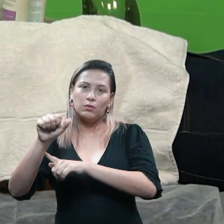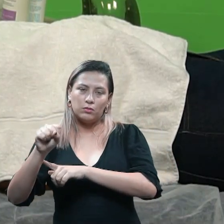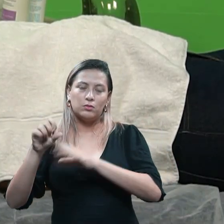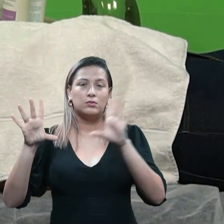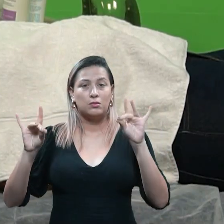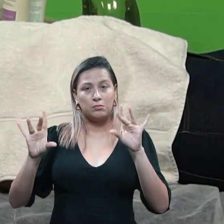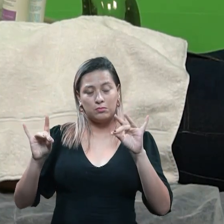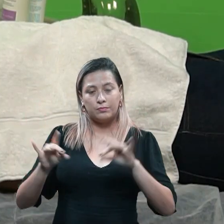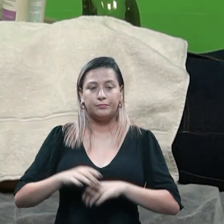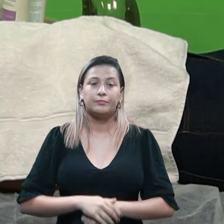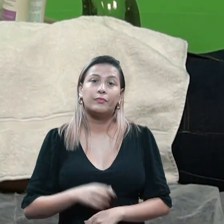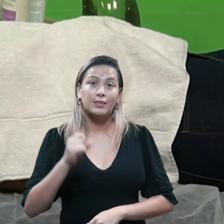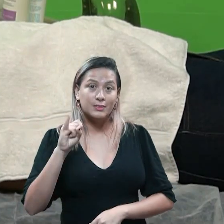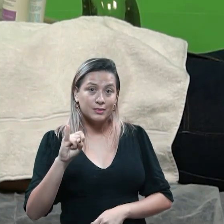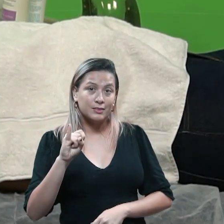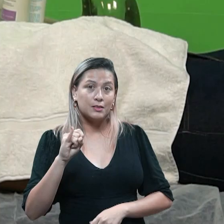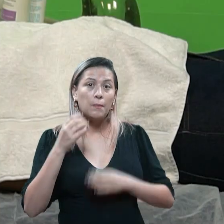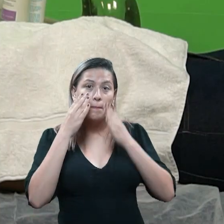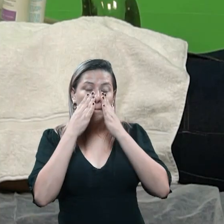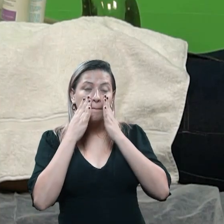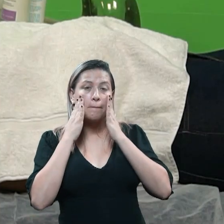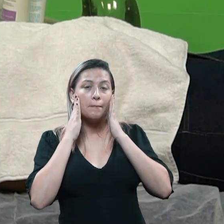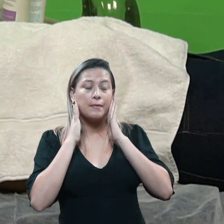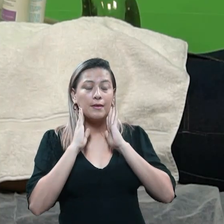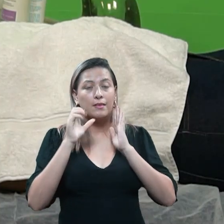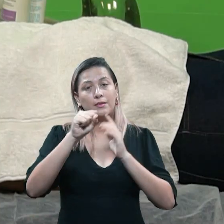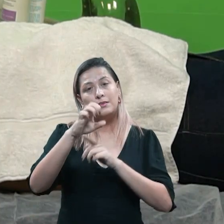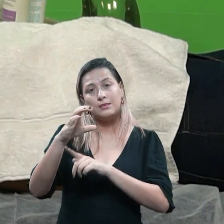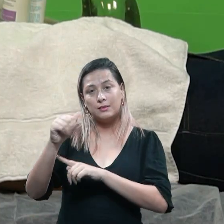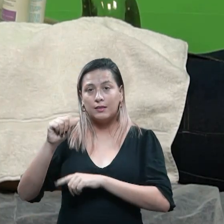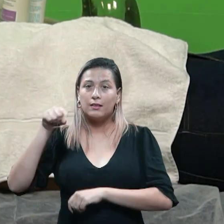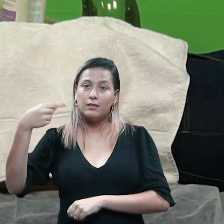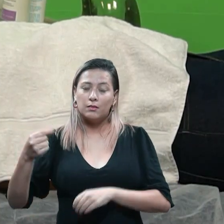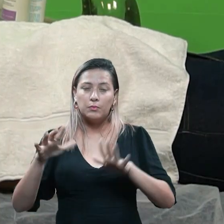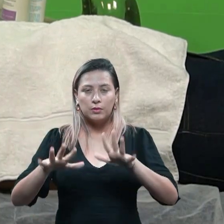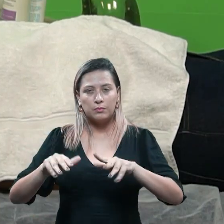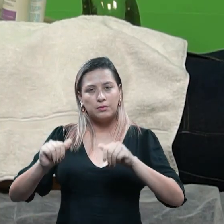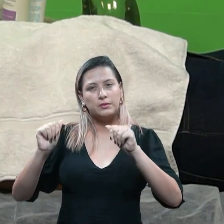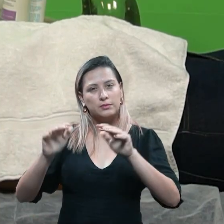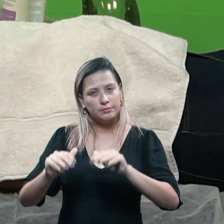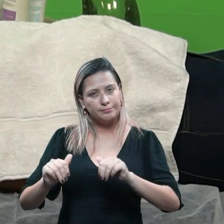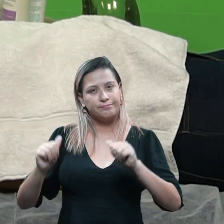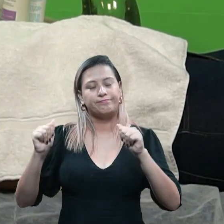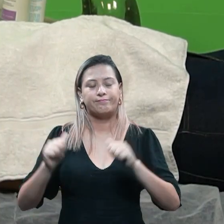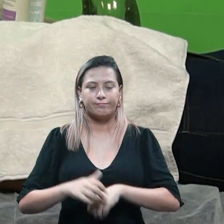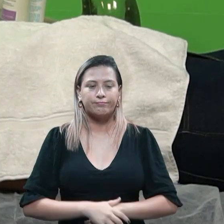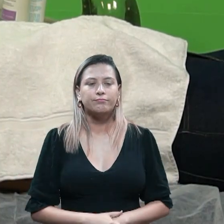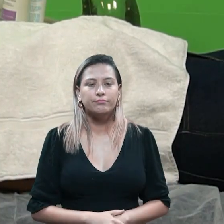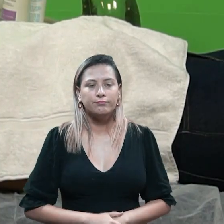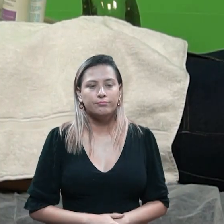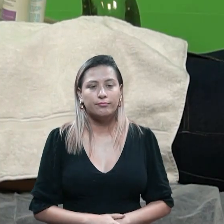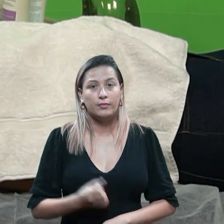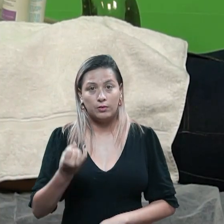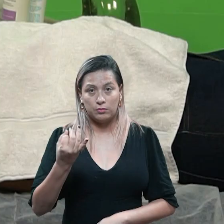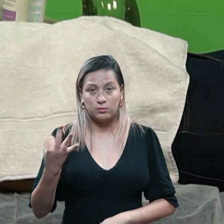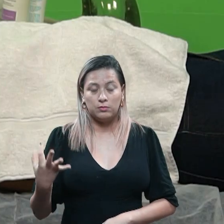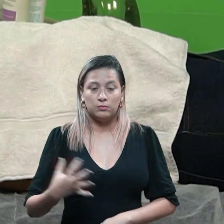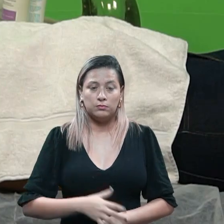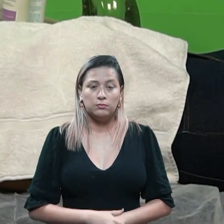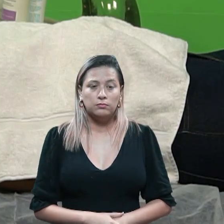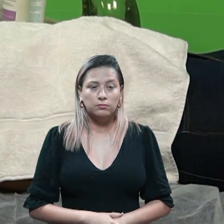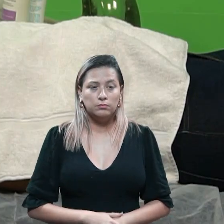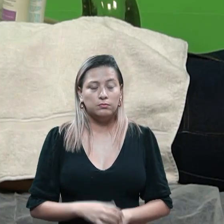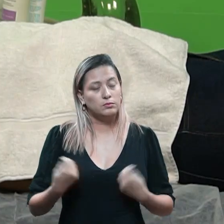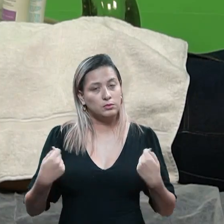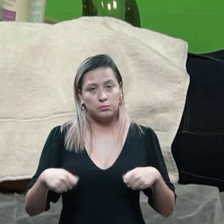fosse uma pele seca, aí eu viria com uma massagem, tá? A quantidade